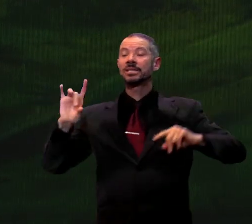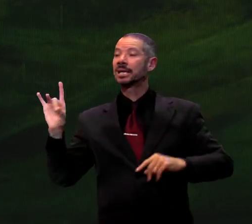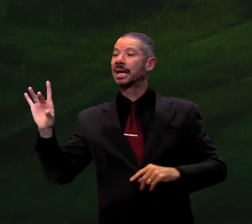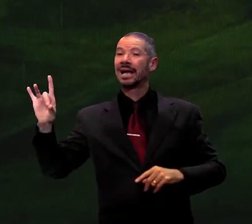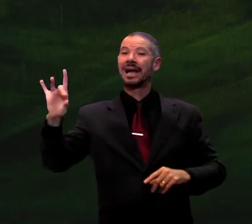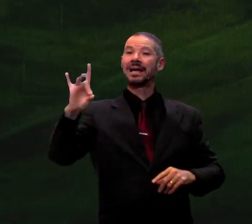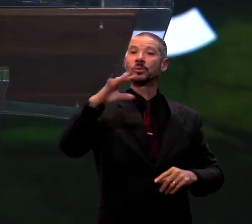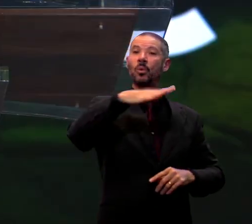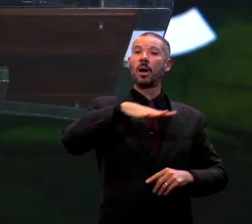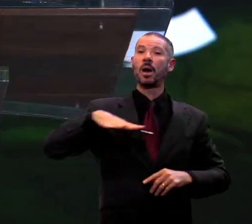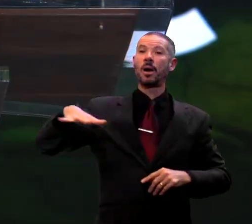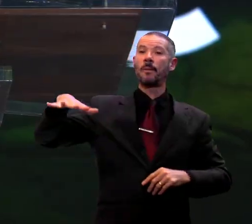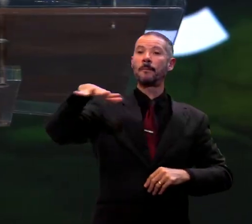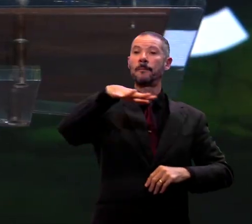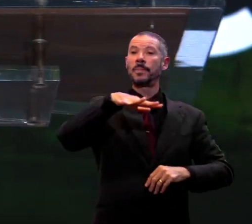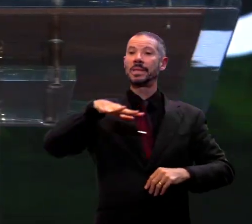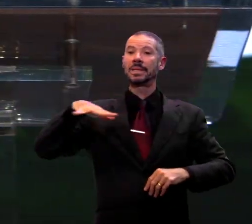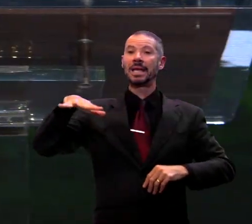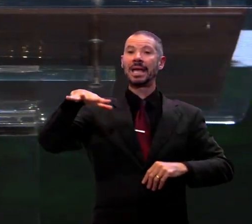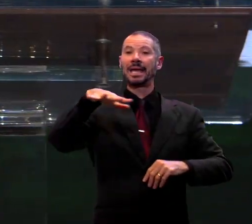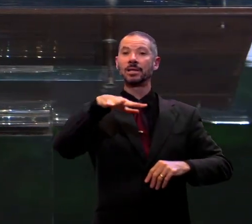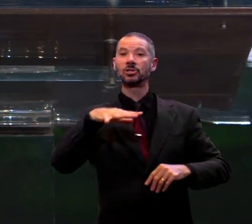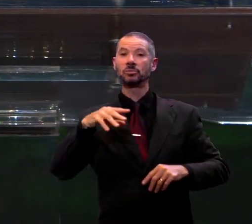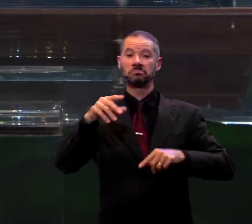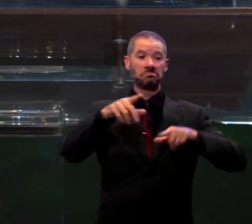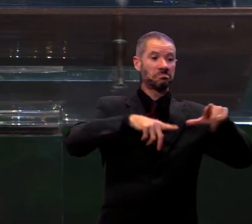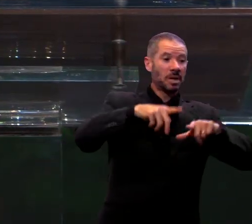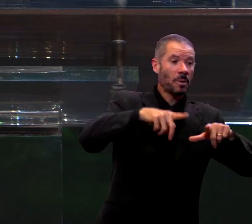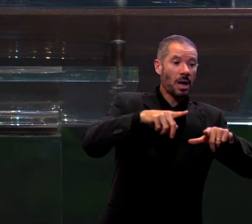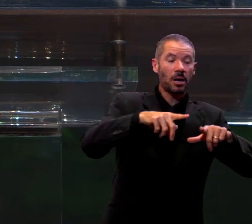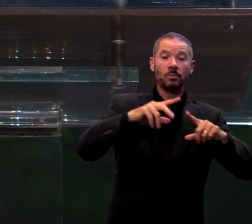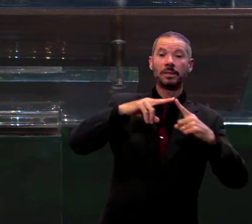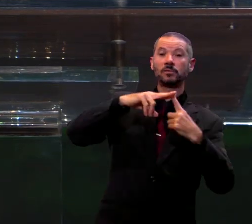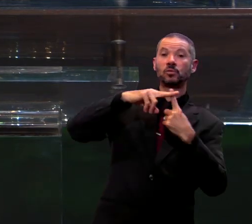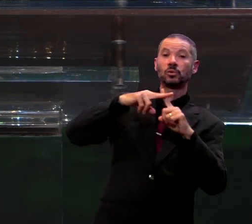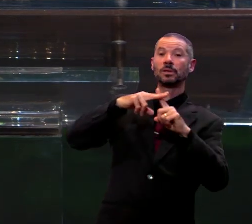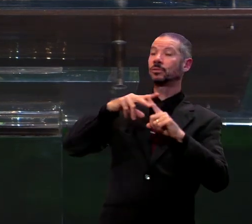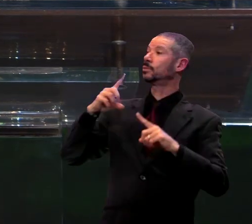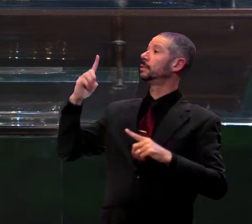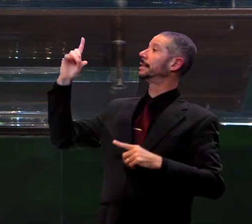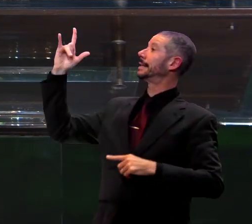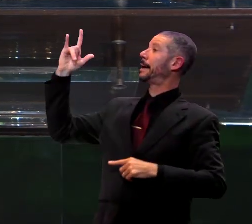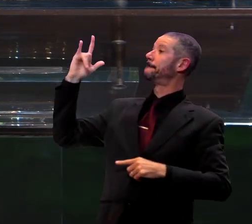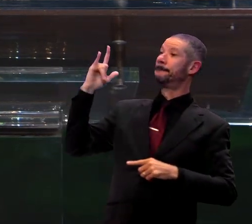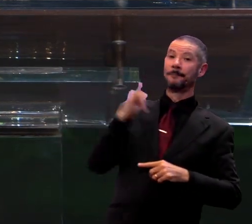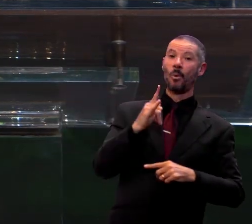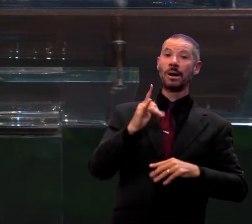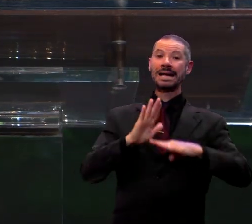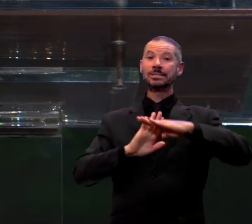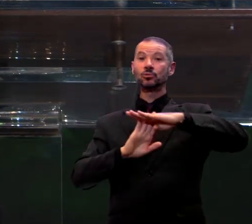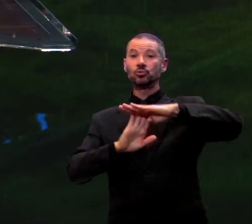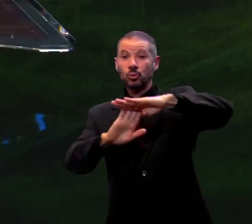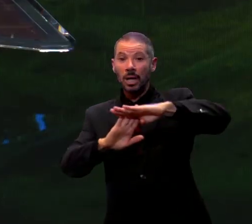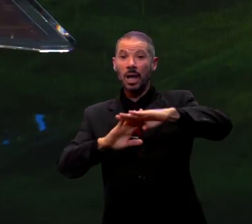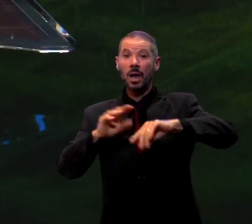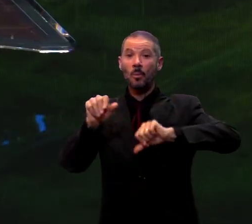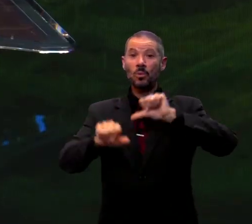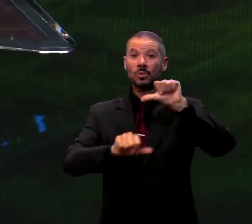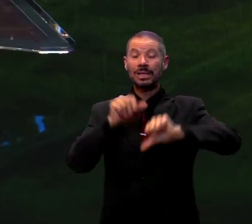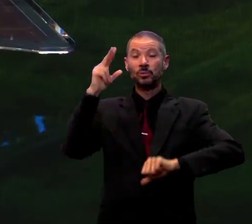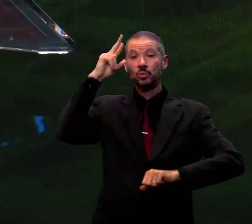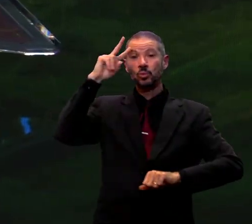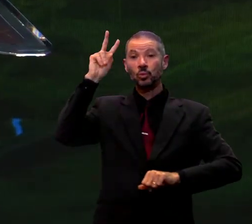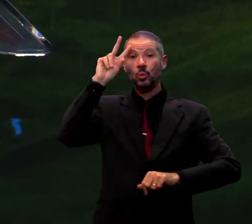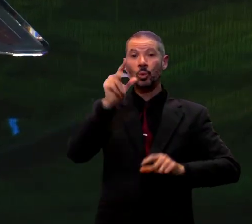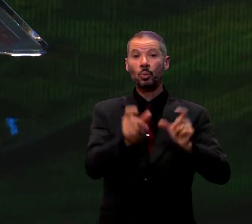seu ambiente, cada um no seu ofício, para ser instrumento do amor dEle, para mudar a história das